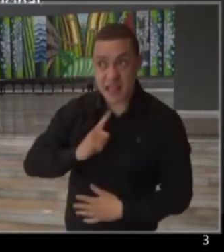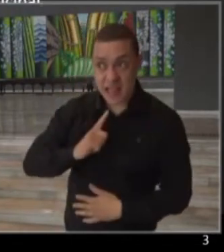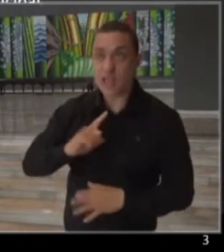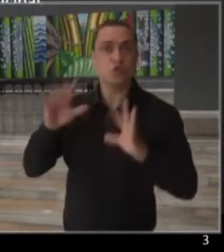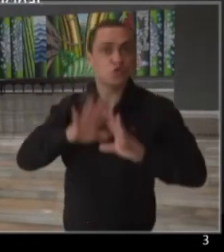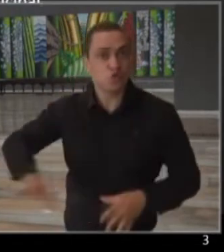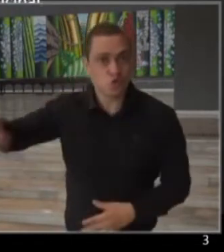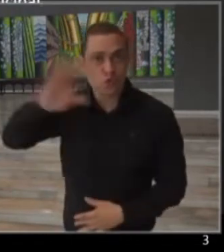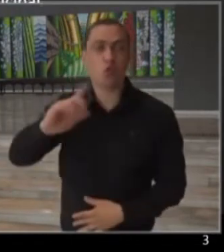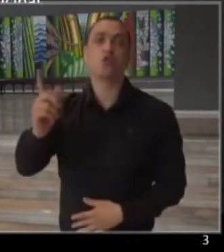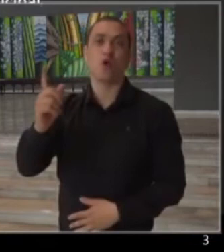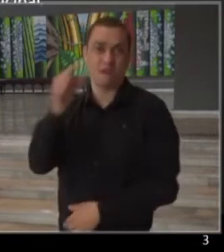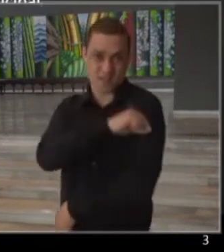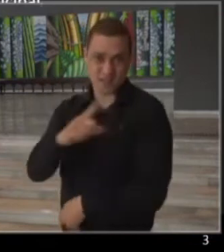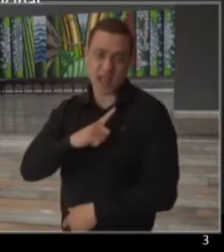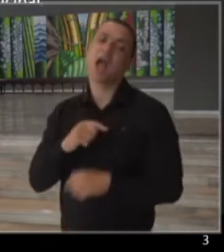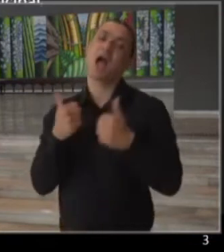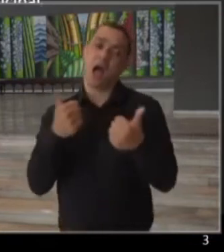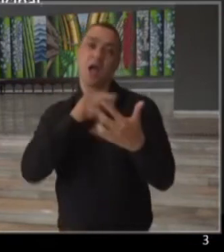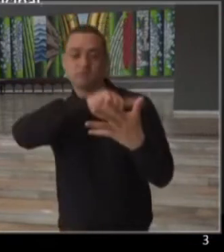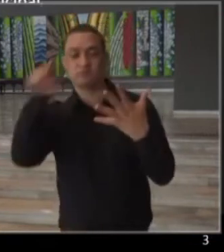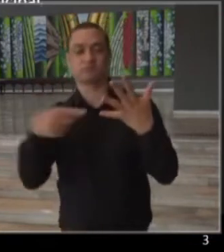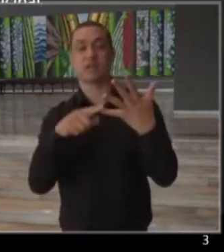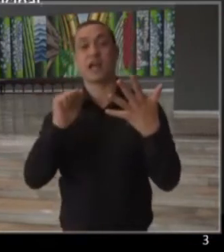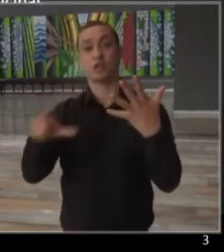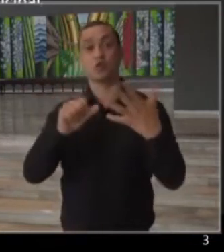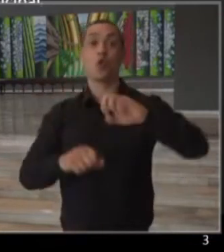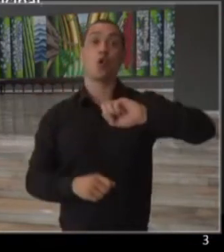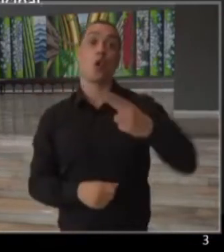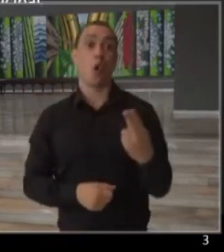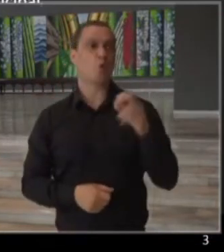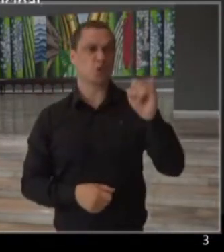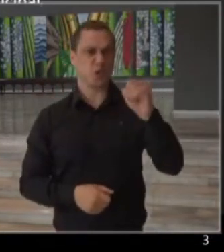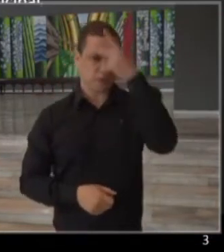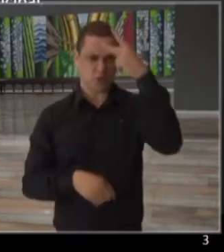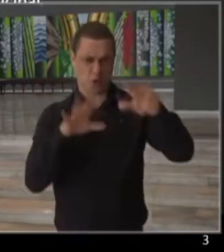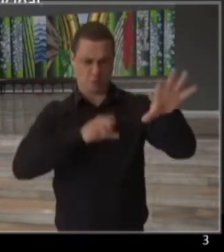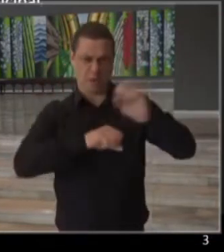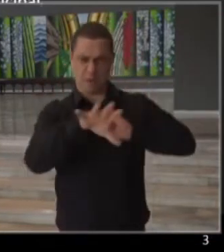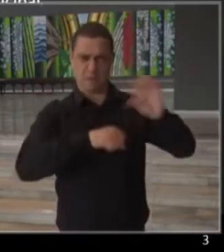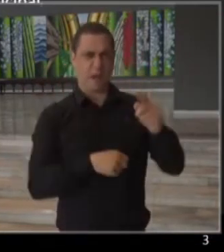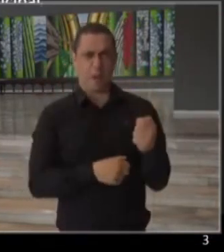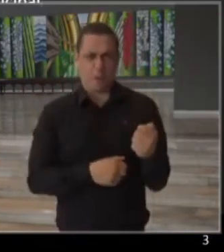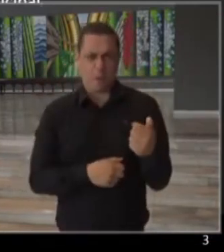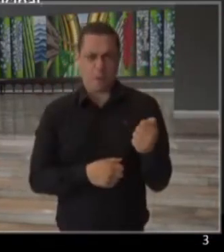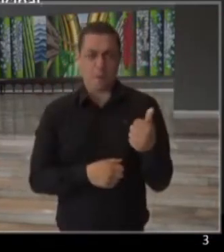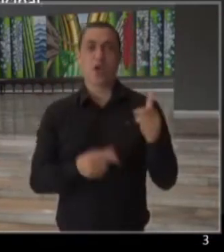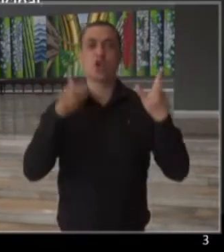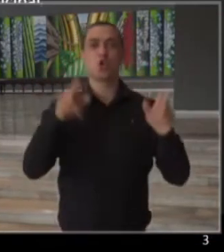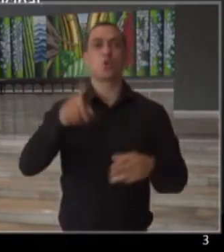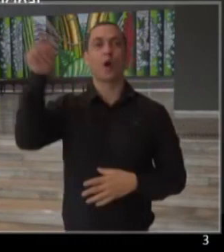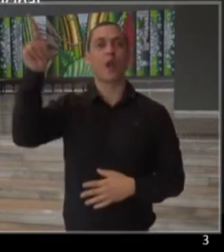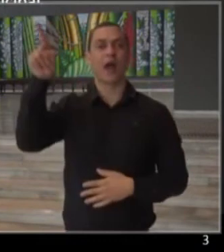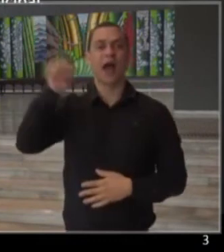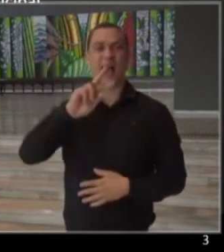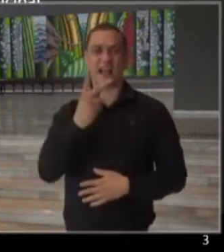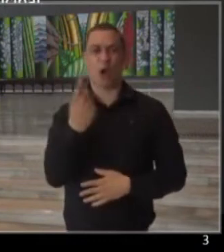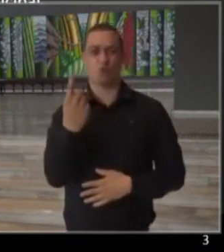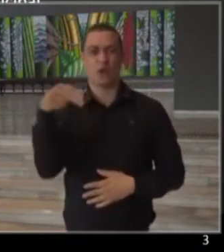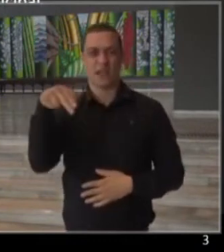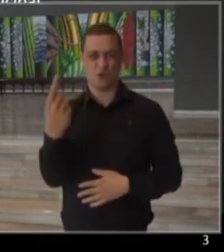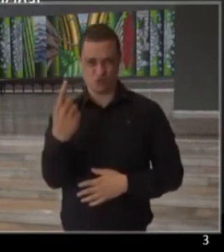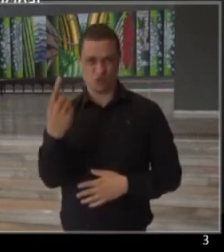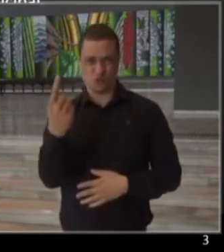estiver vacinada. E outro critério é se tiver um número de casos bem baixo, semelhante ao que acontece com H1N1,